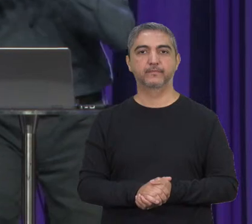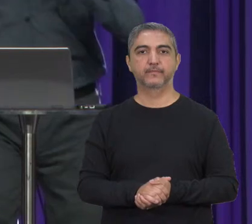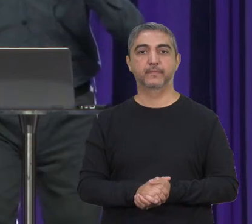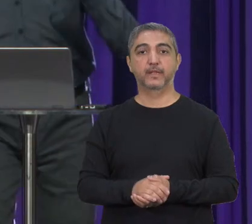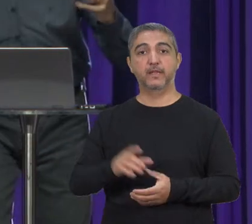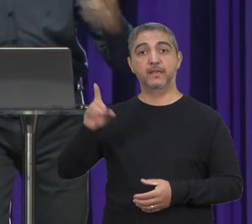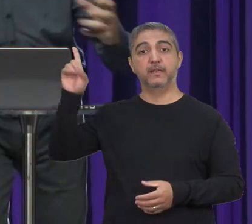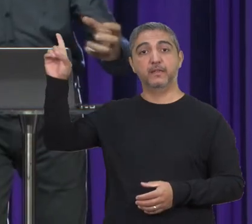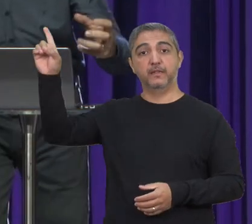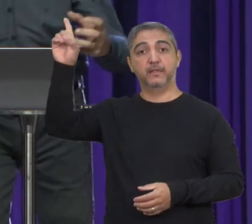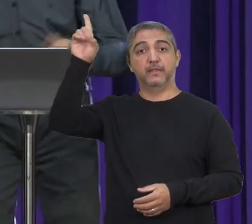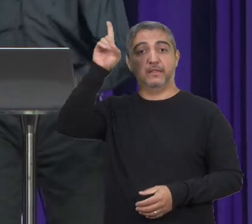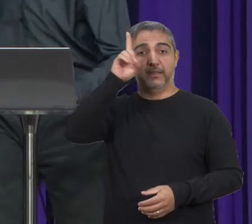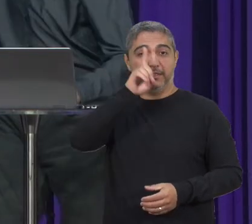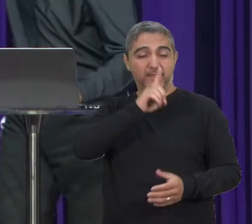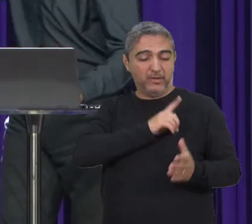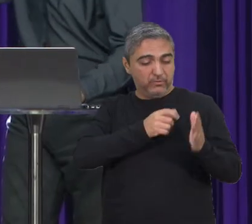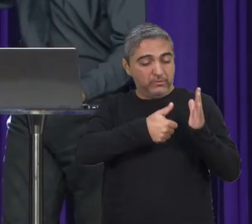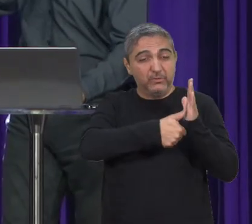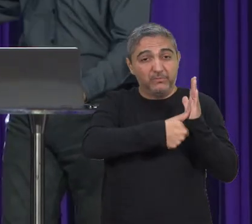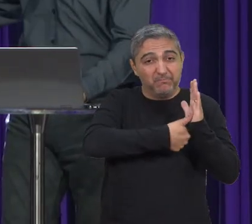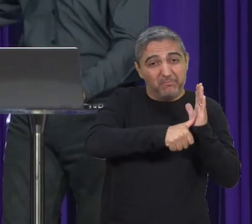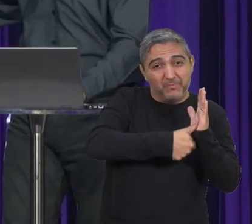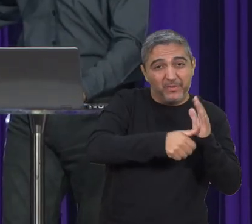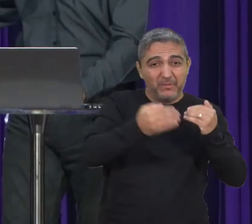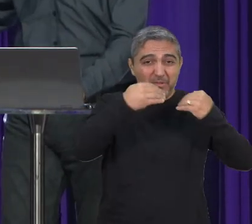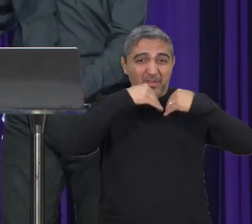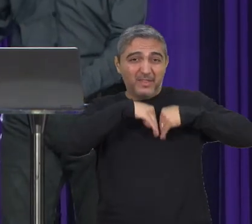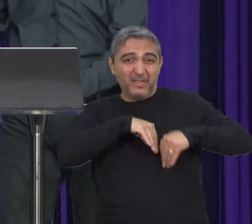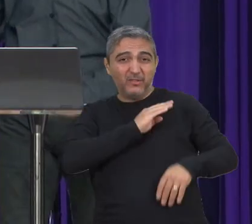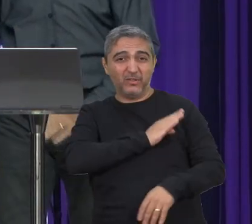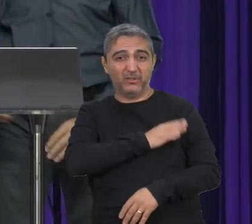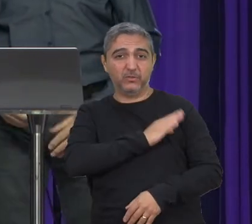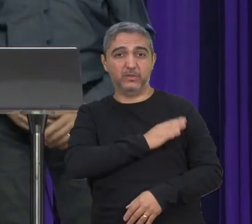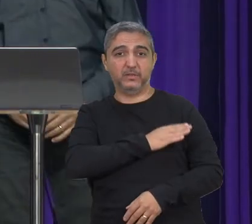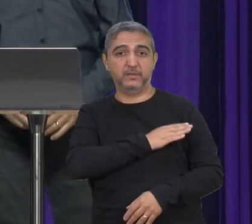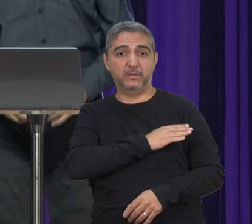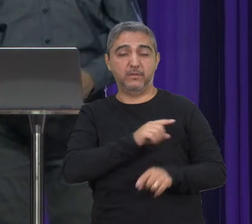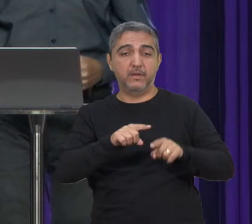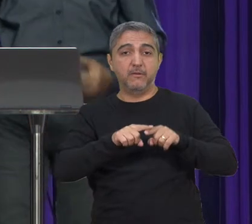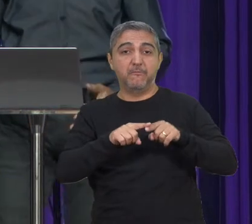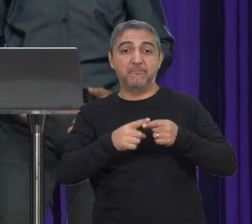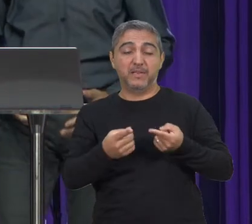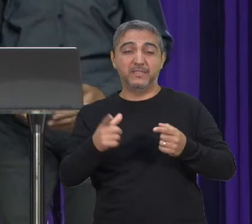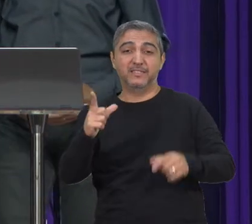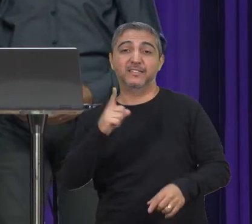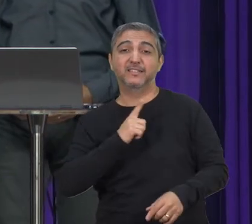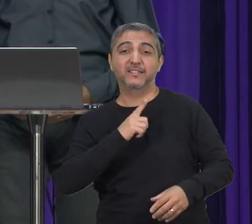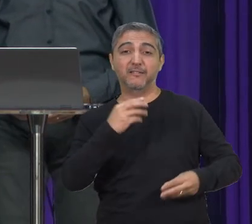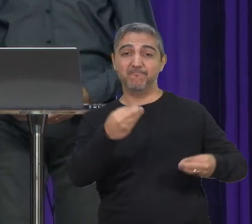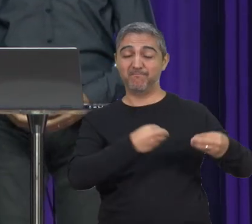foi contaminada pela nossa natureza. E